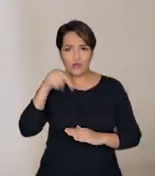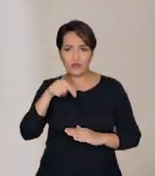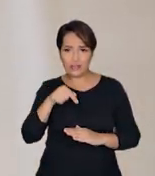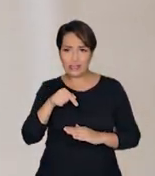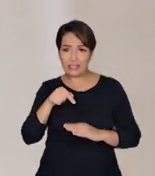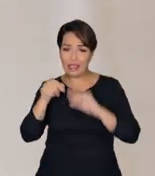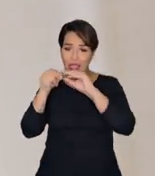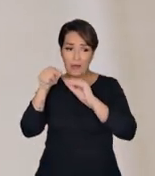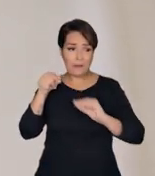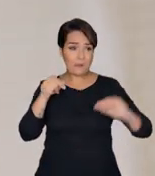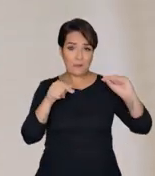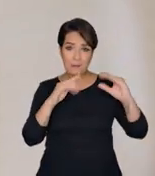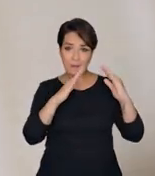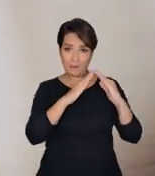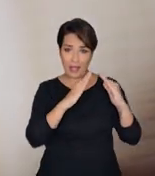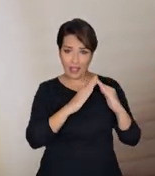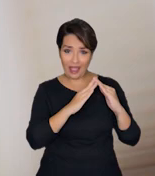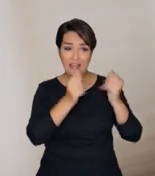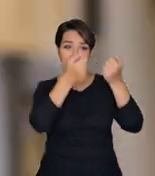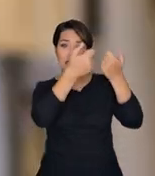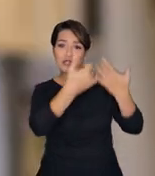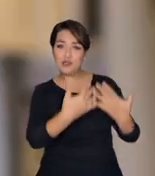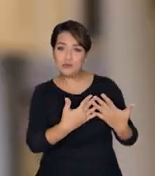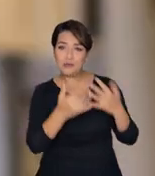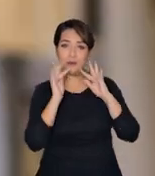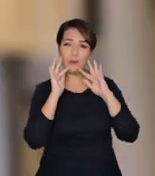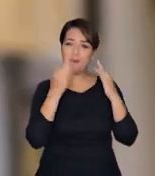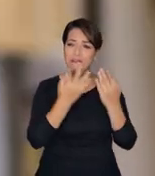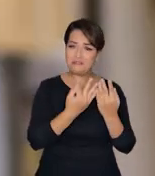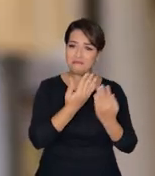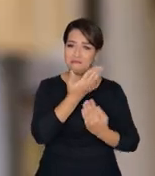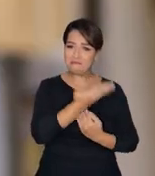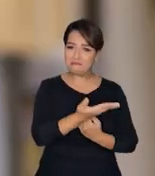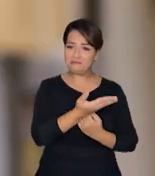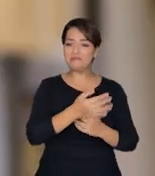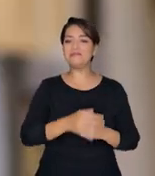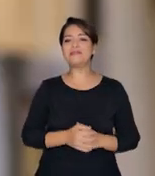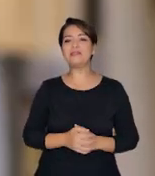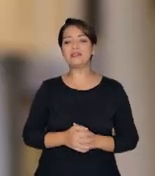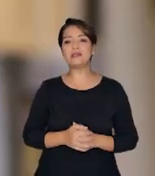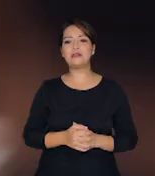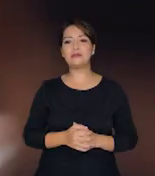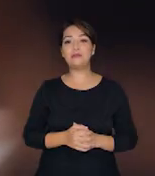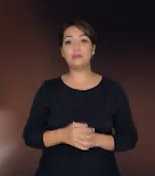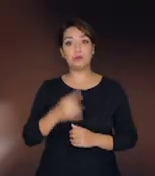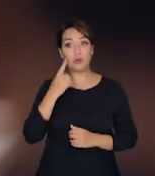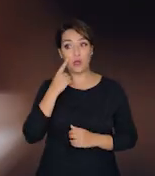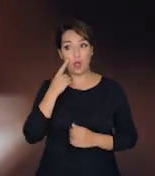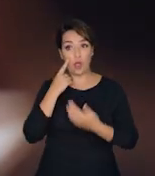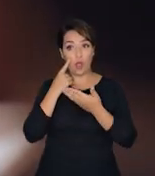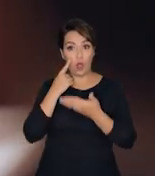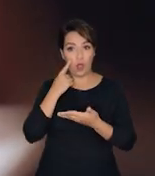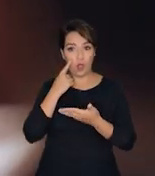deixa aqui. Para casa a gente leva só o conhecimento para passar para os pais ou para os irmãos. Ha,